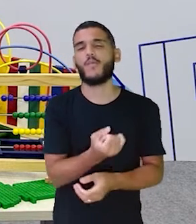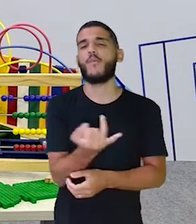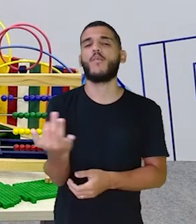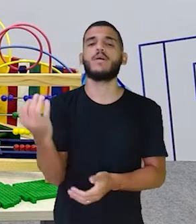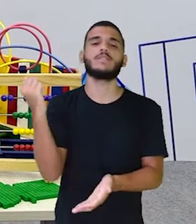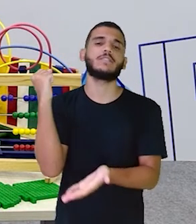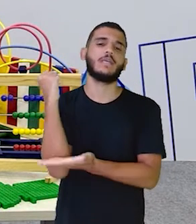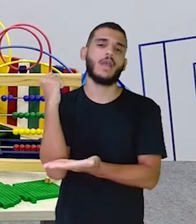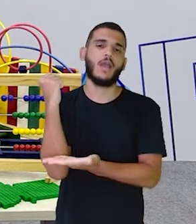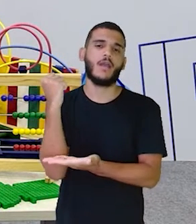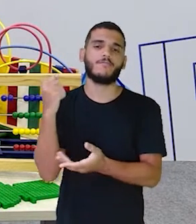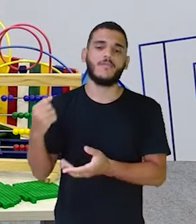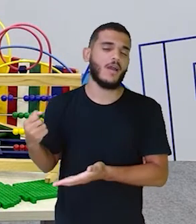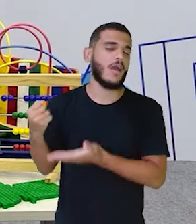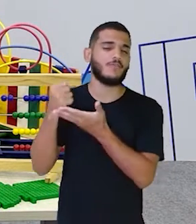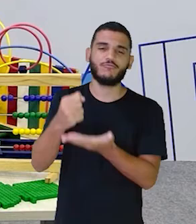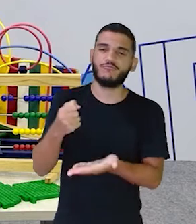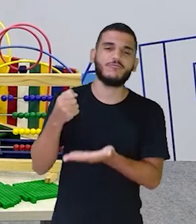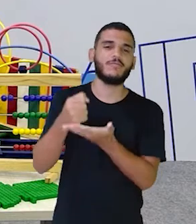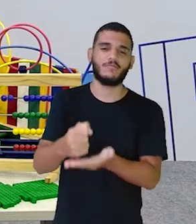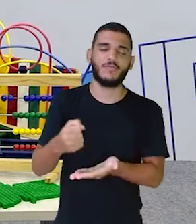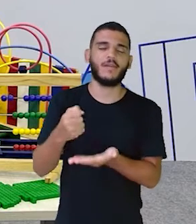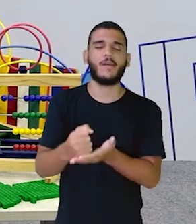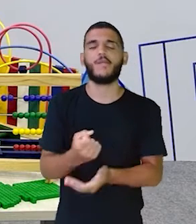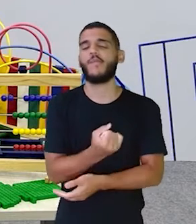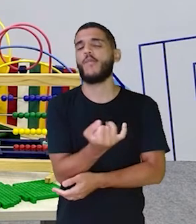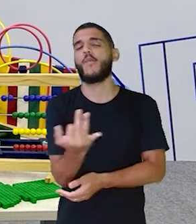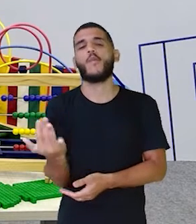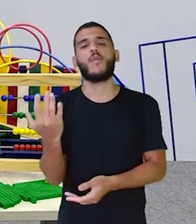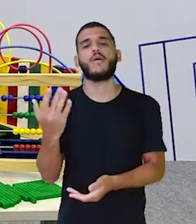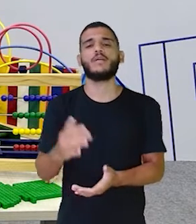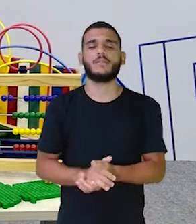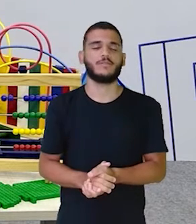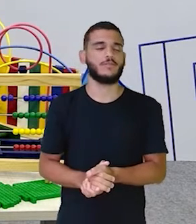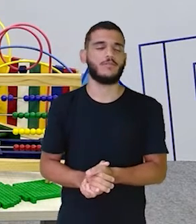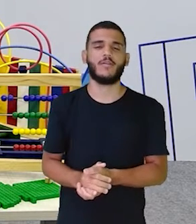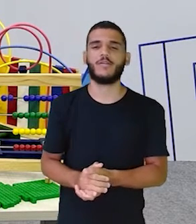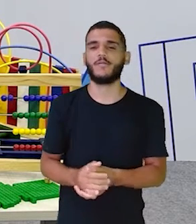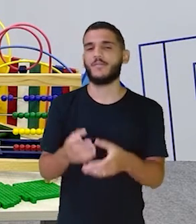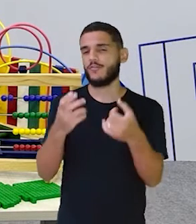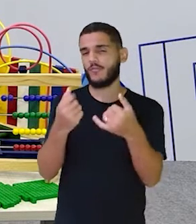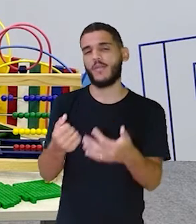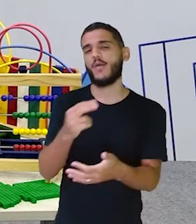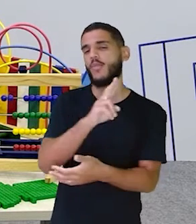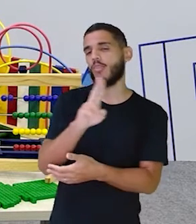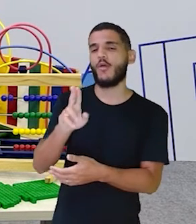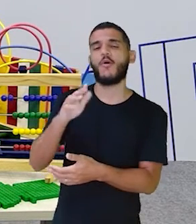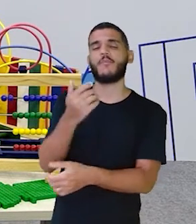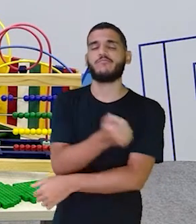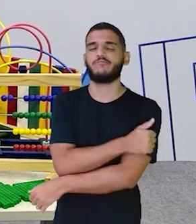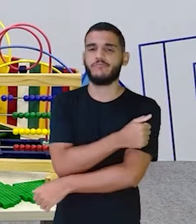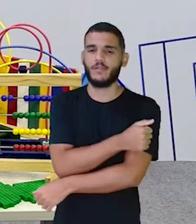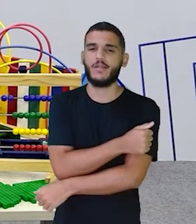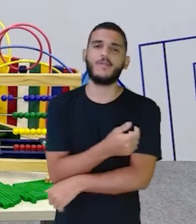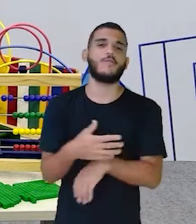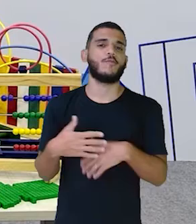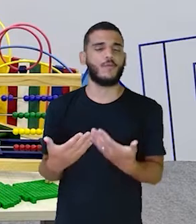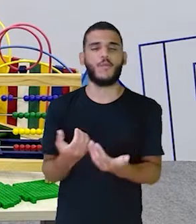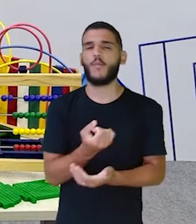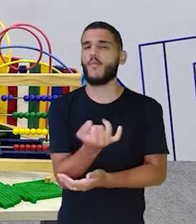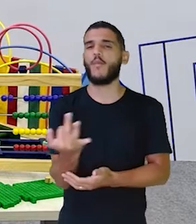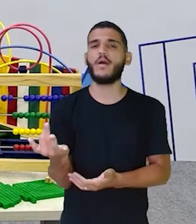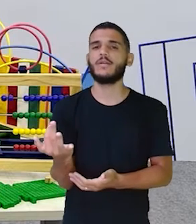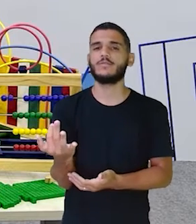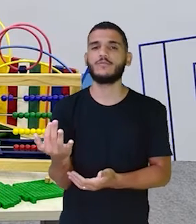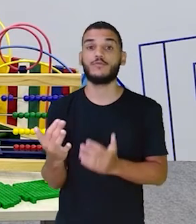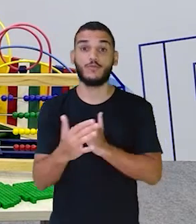Todo mundo, vamos ajudando aqui. Quantos Mateus, João, Luiz? Quantos? Então, vamos